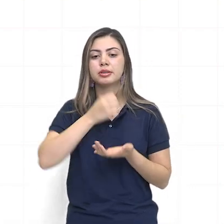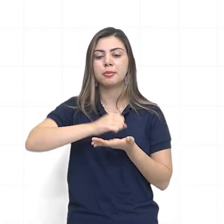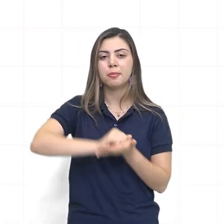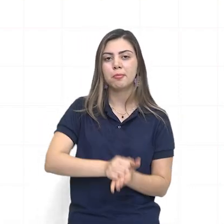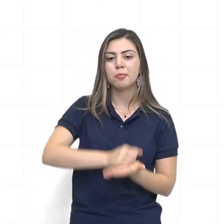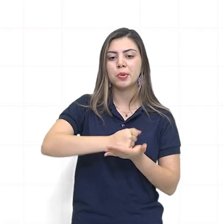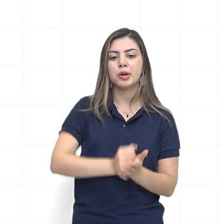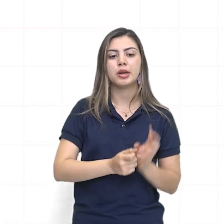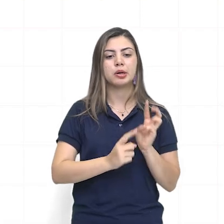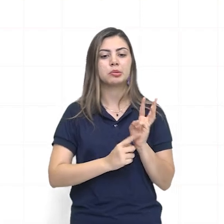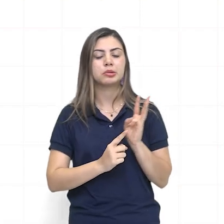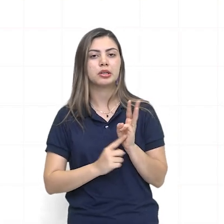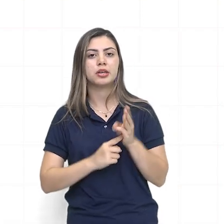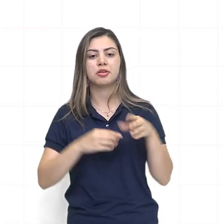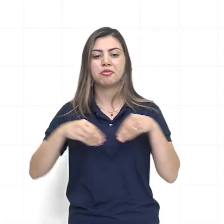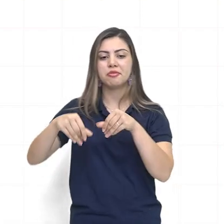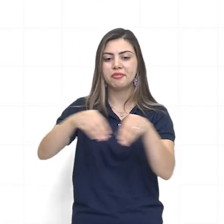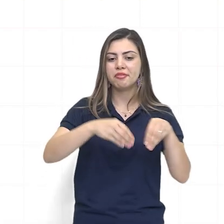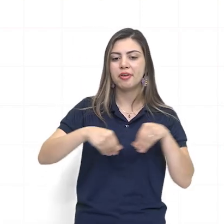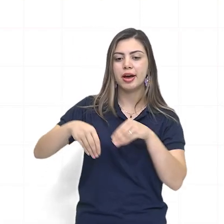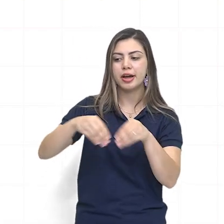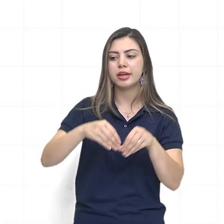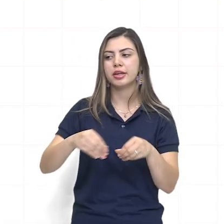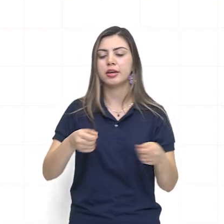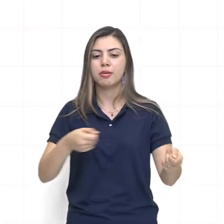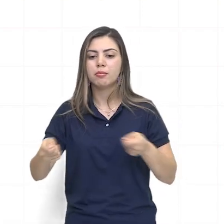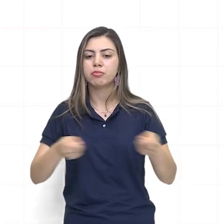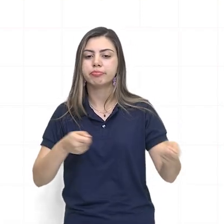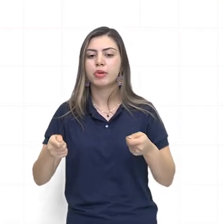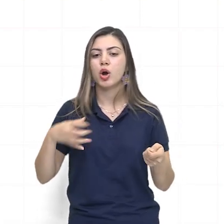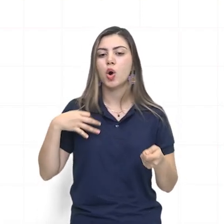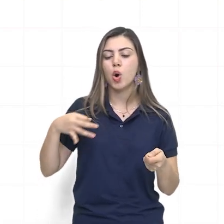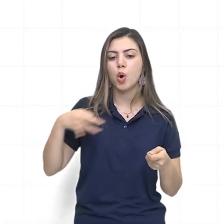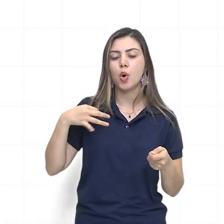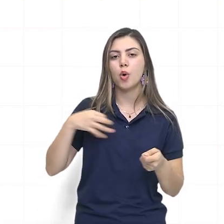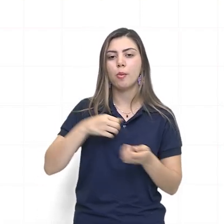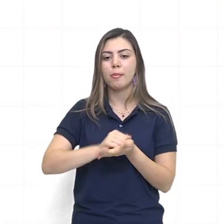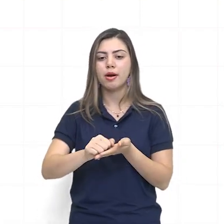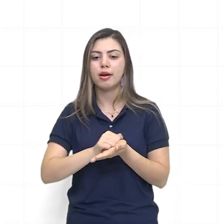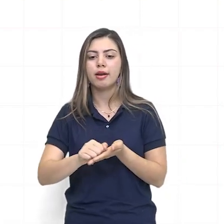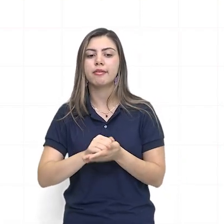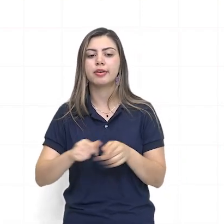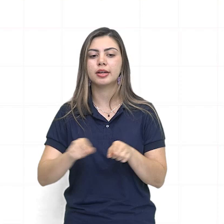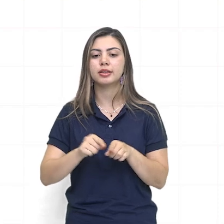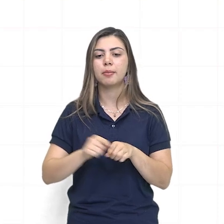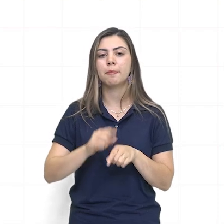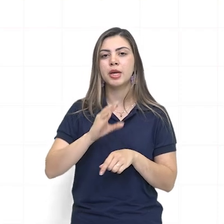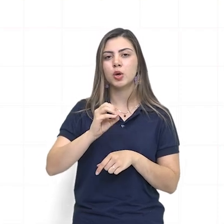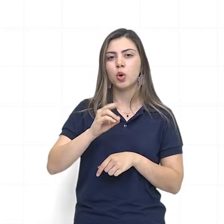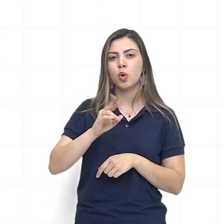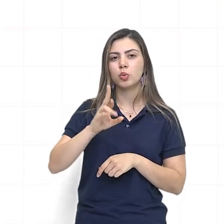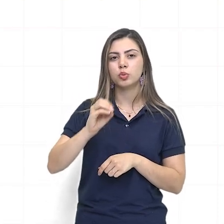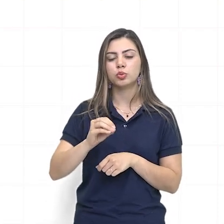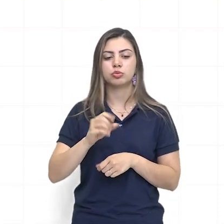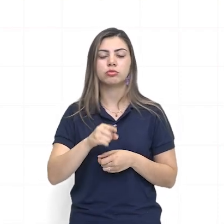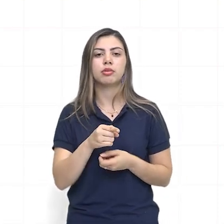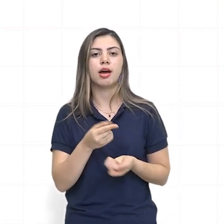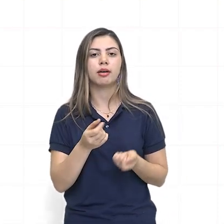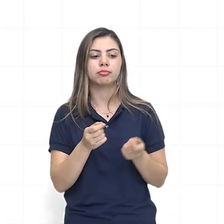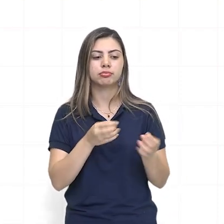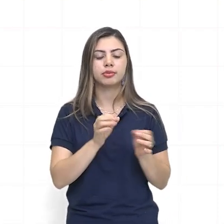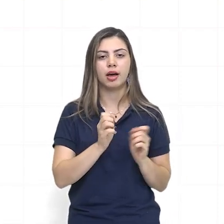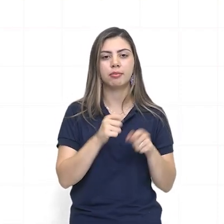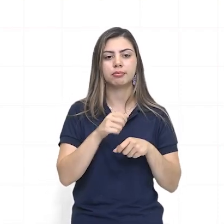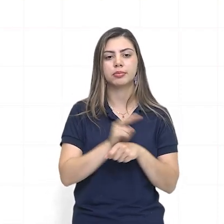trigo, peneirar a farinha, lavar a roupa e tratar o couro. No início, então, do século XI,